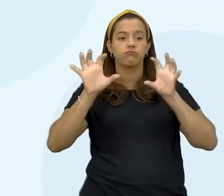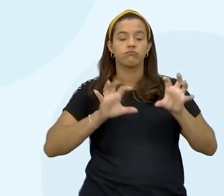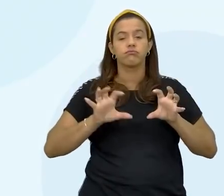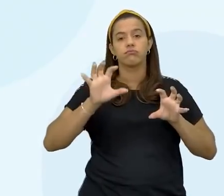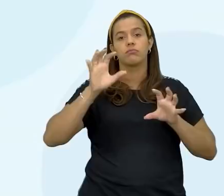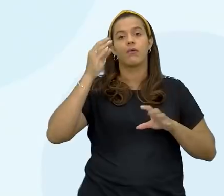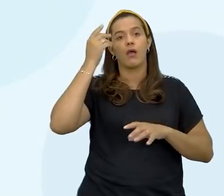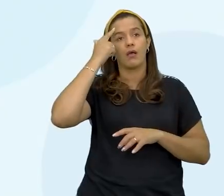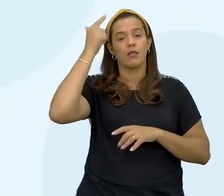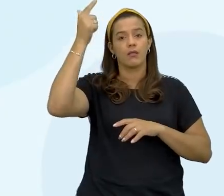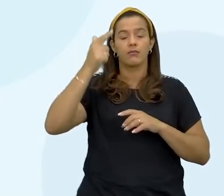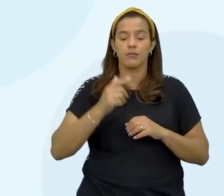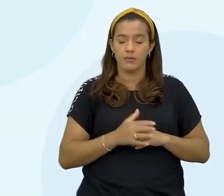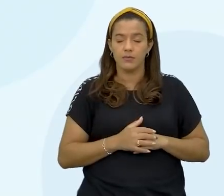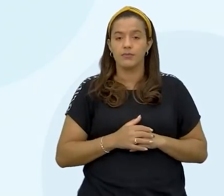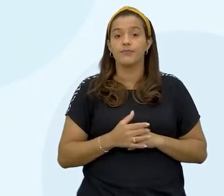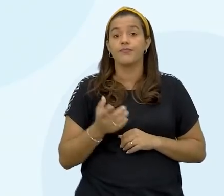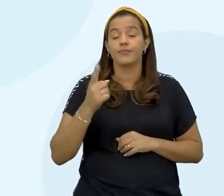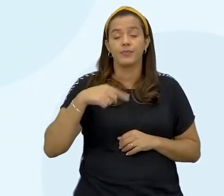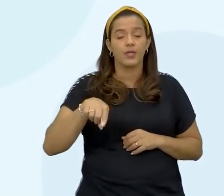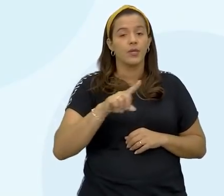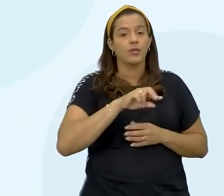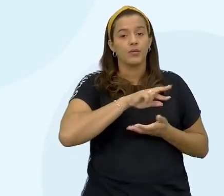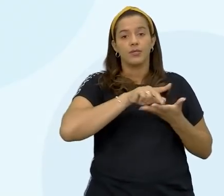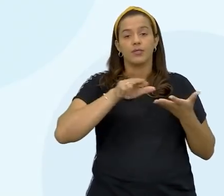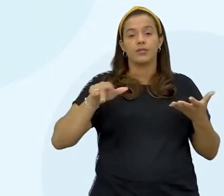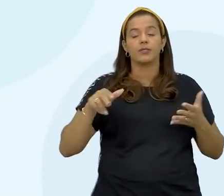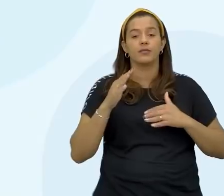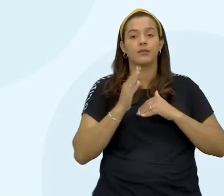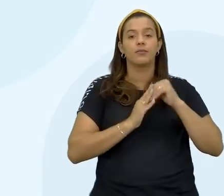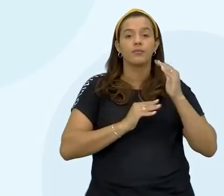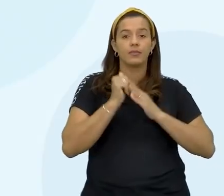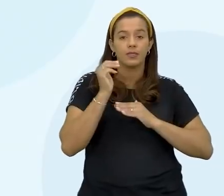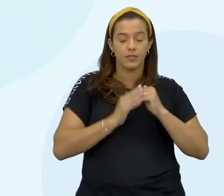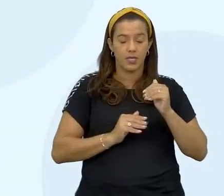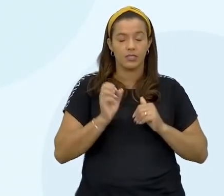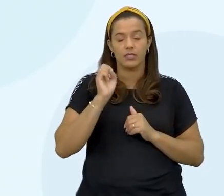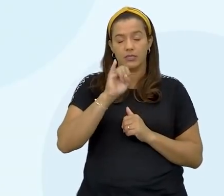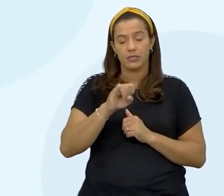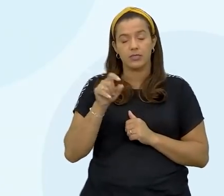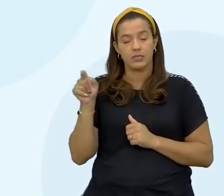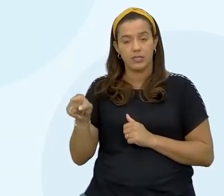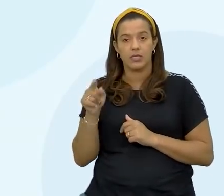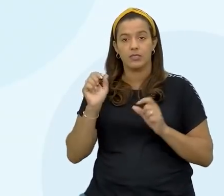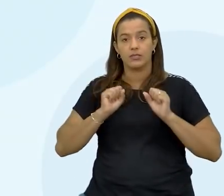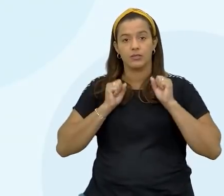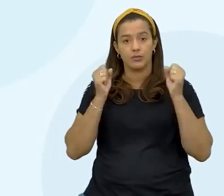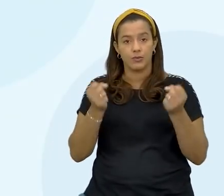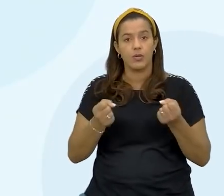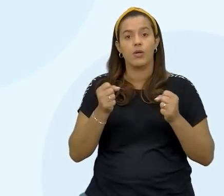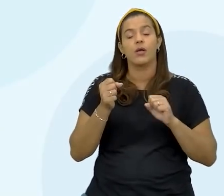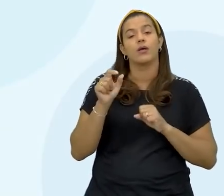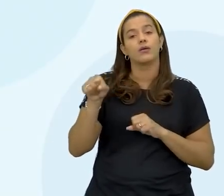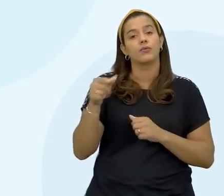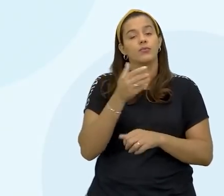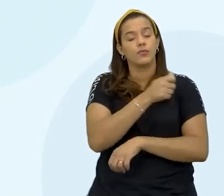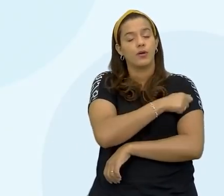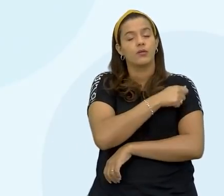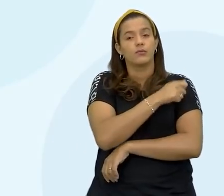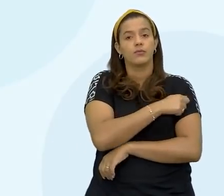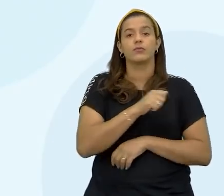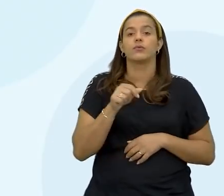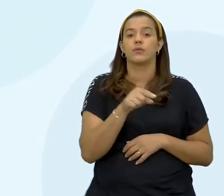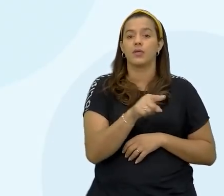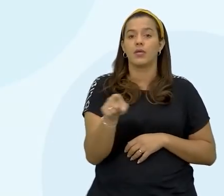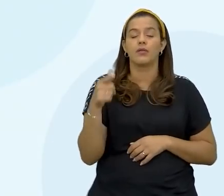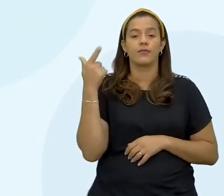enfim. Essa habilidade, ele vai fazer o quê? Se for recuperada essa habilidade de forma adequada, o estudante, ele